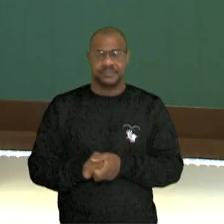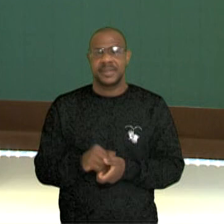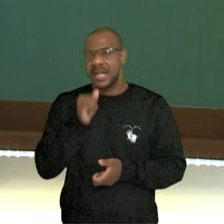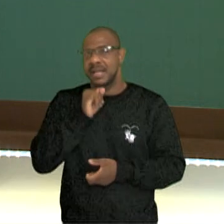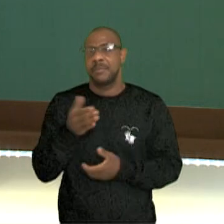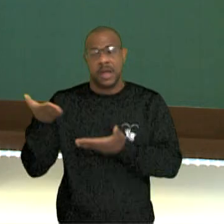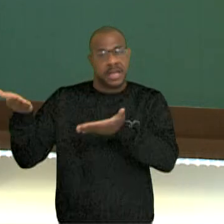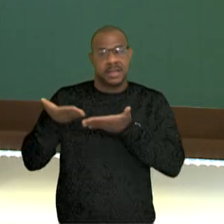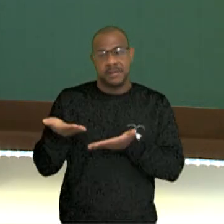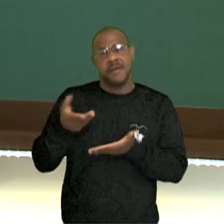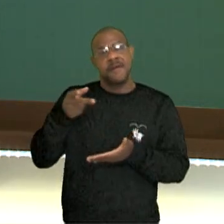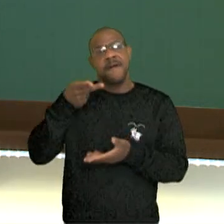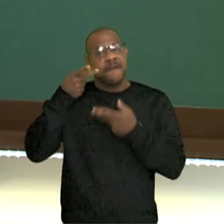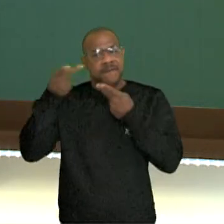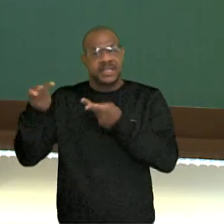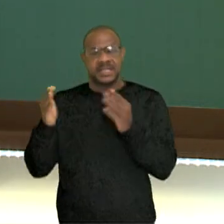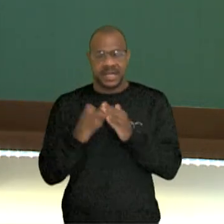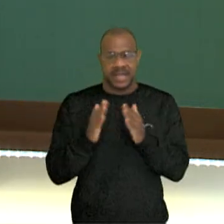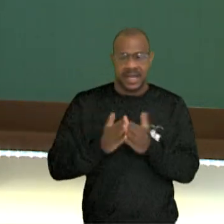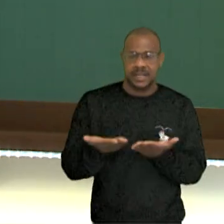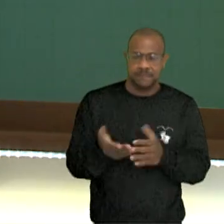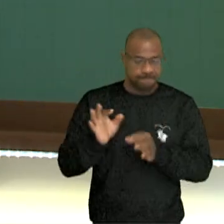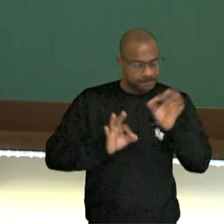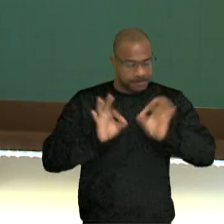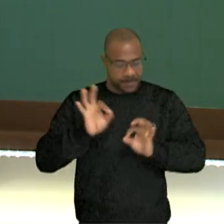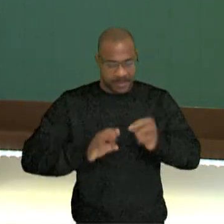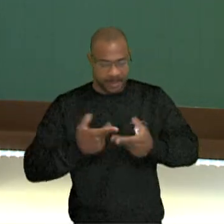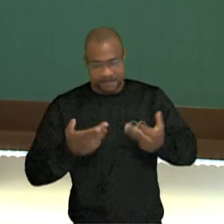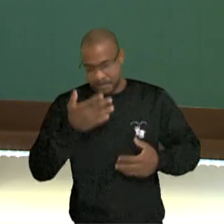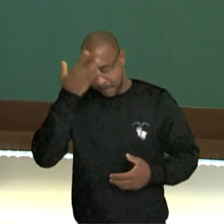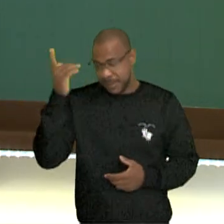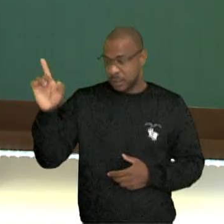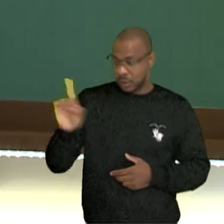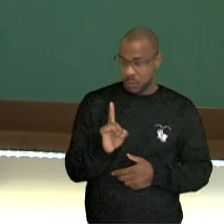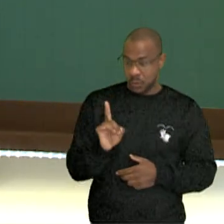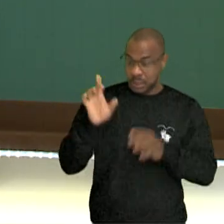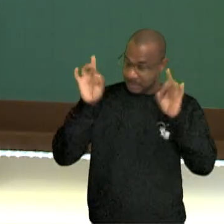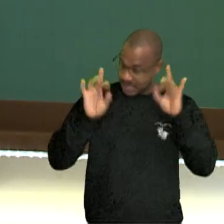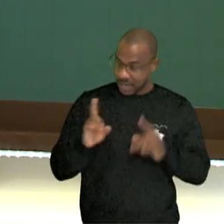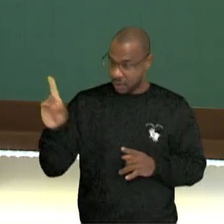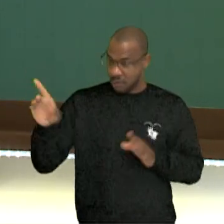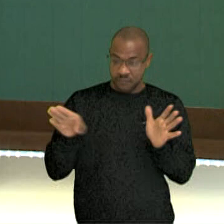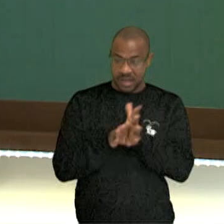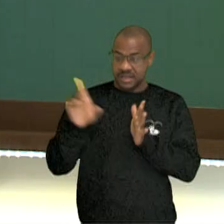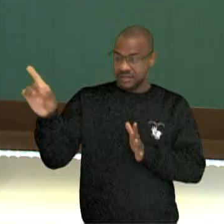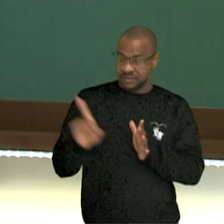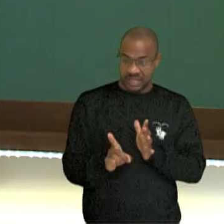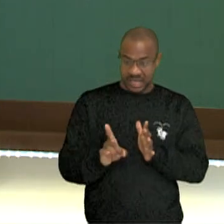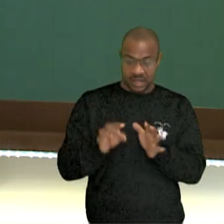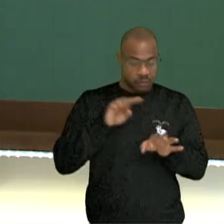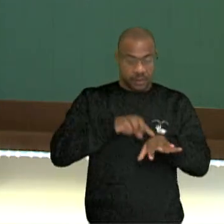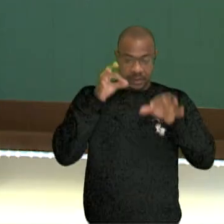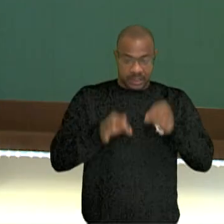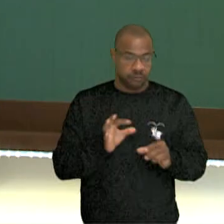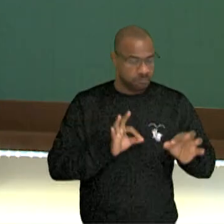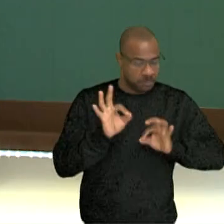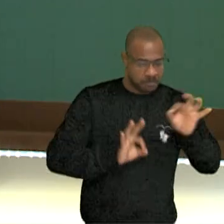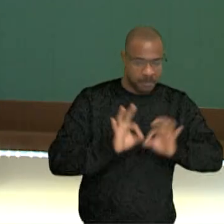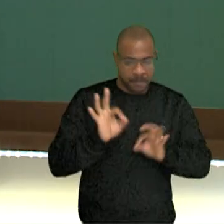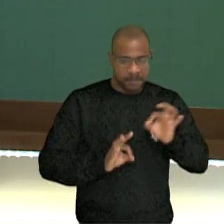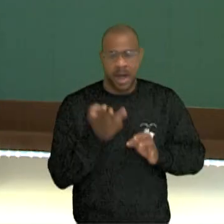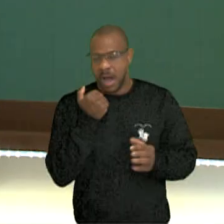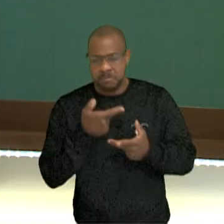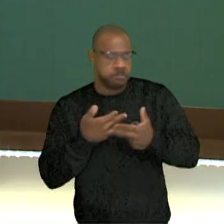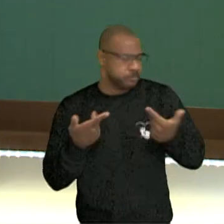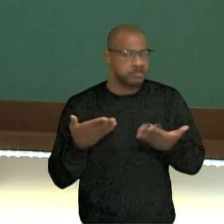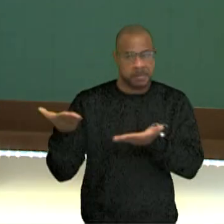nossa casa, na nossa família, quando nós sabemos que aquela pessoa vai chegar a tal hora, com certeza nós nos preparamos muito bem para